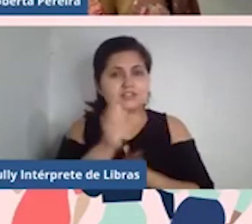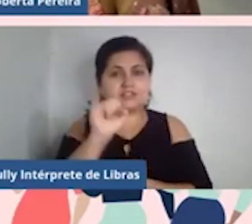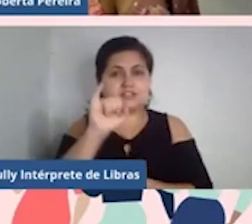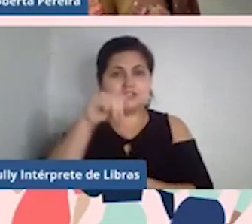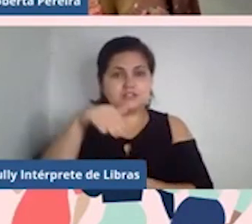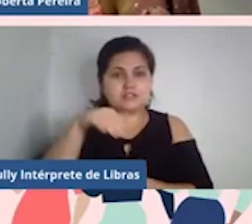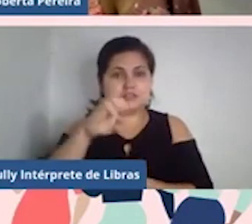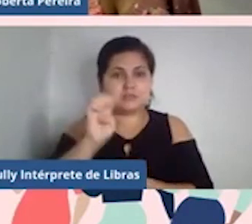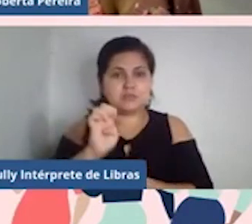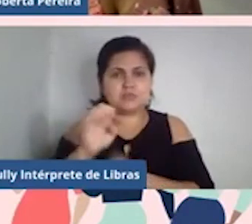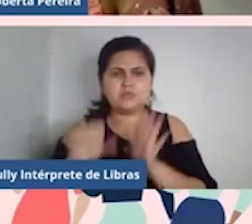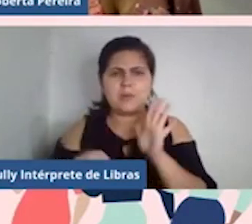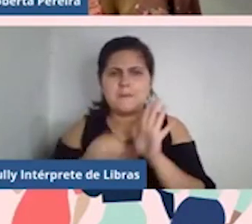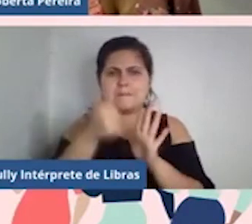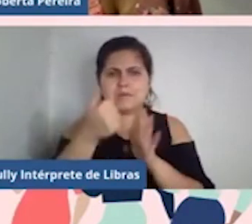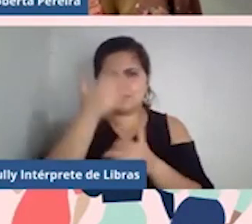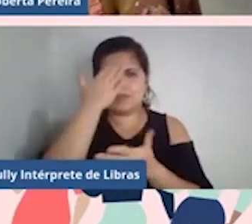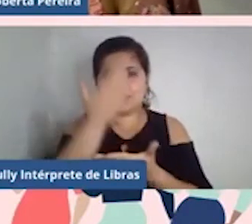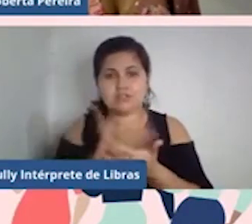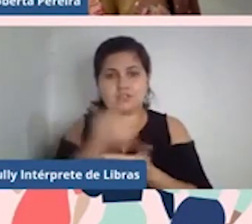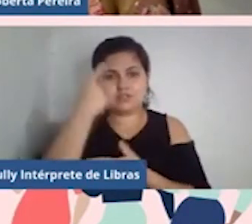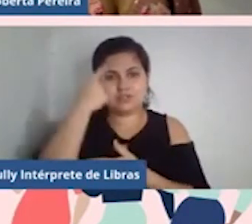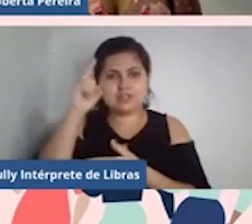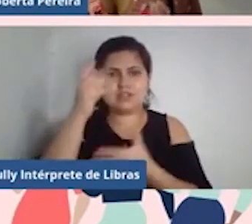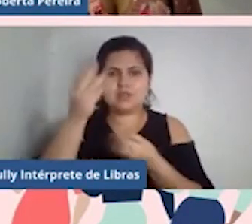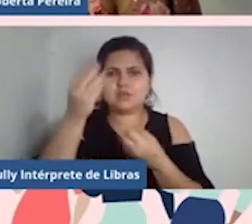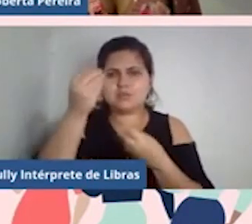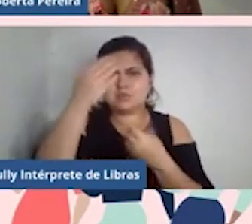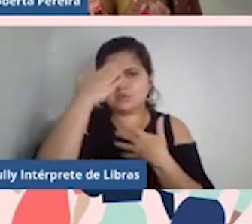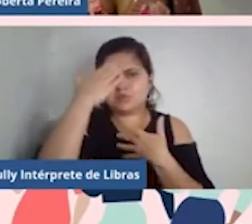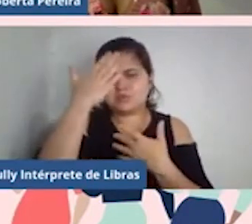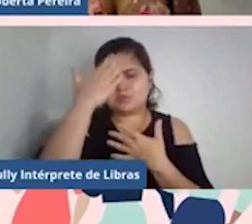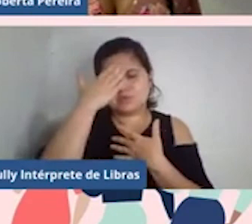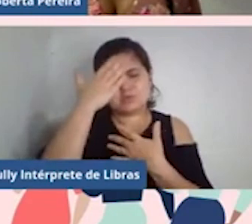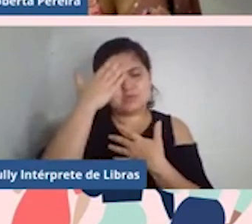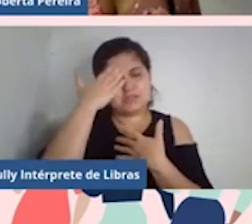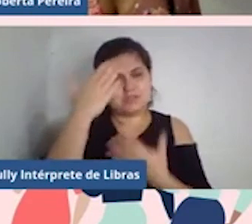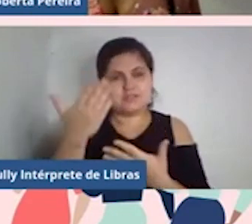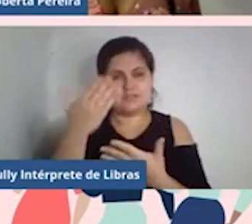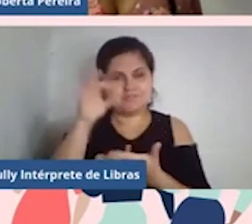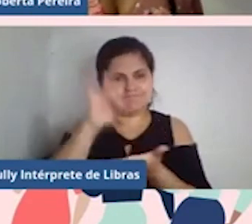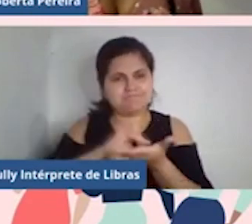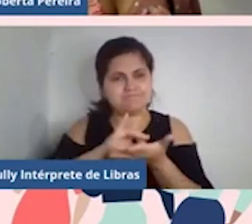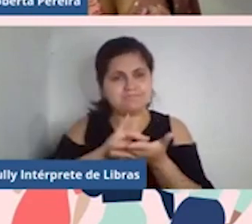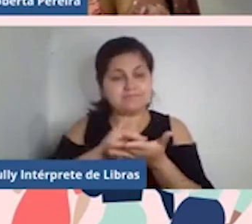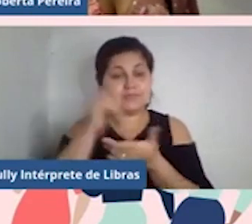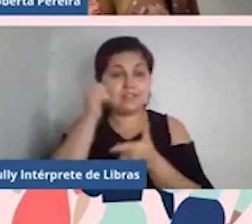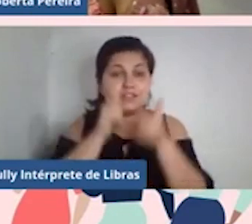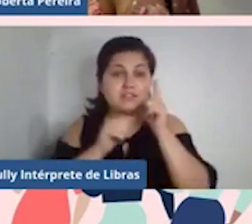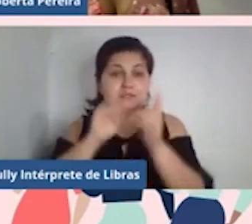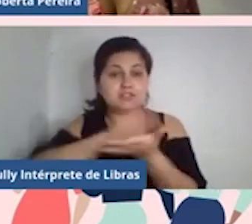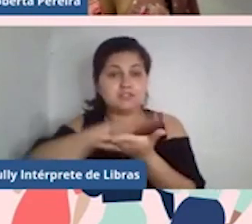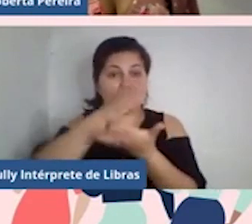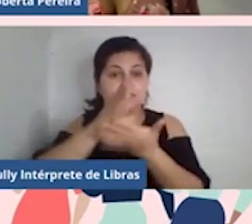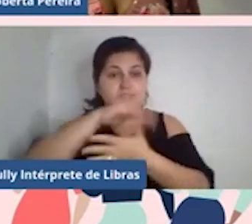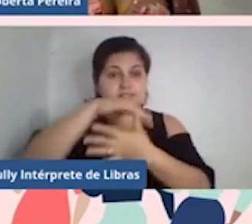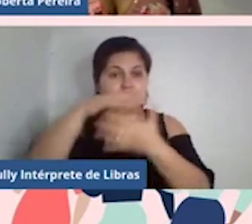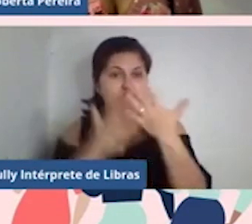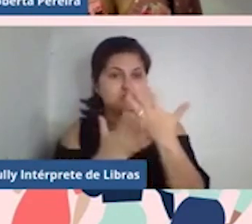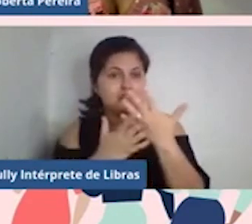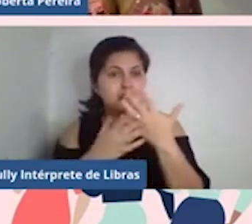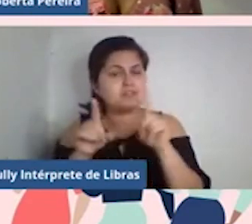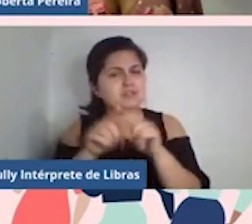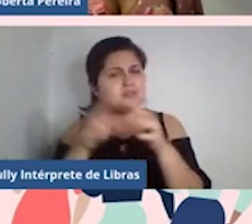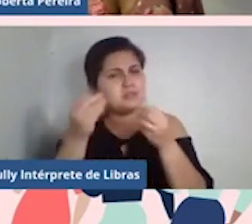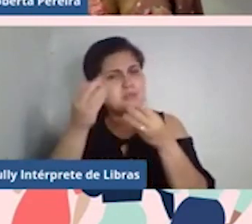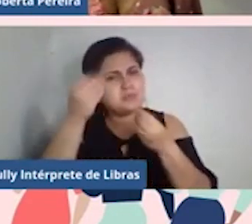primeira que acreditou na ideia, muito obrigada mesmo. E as meninas da tradução em Libras também, muito obrigada.